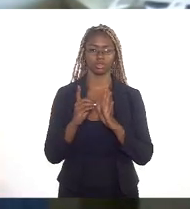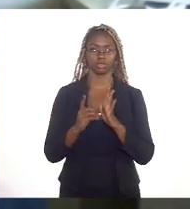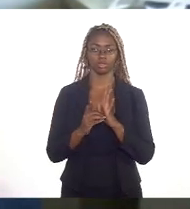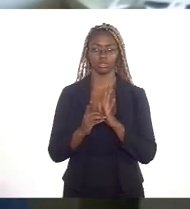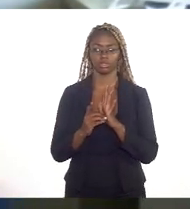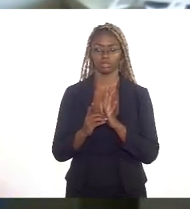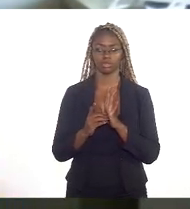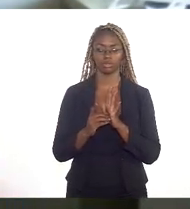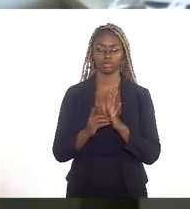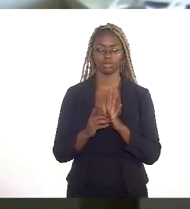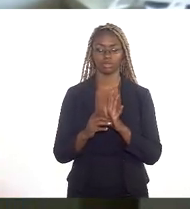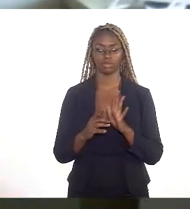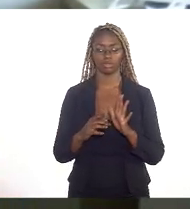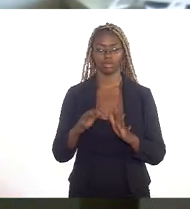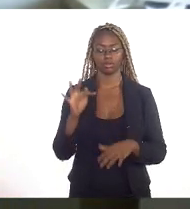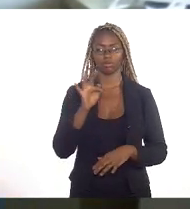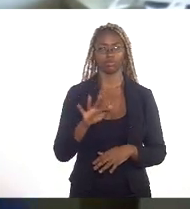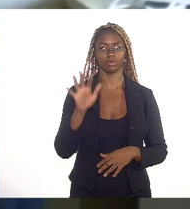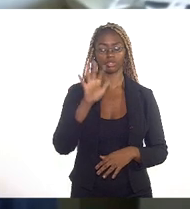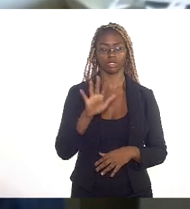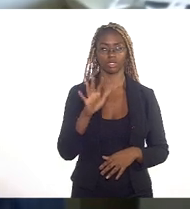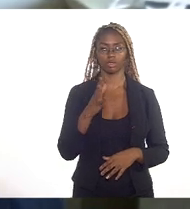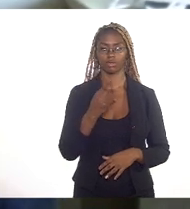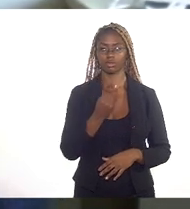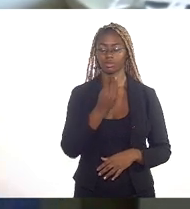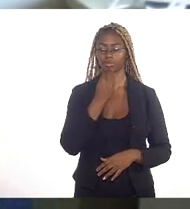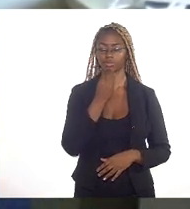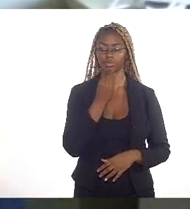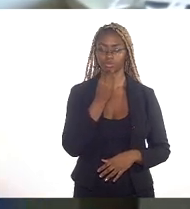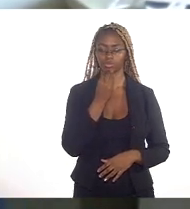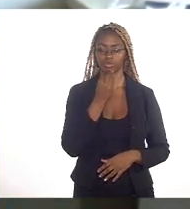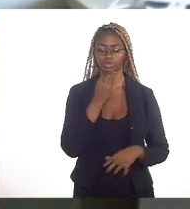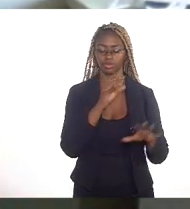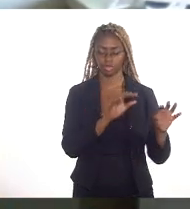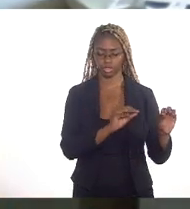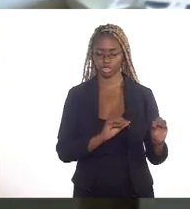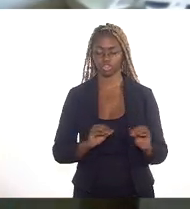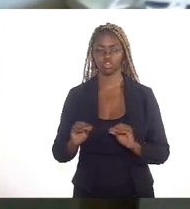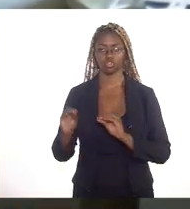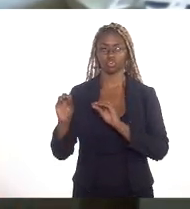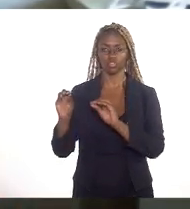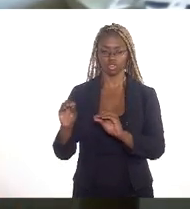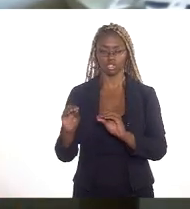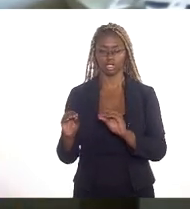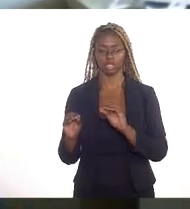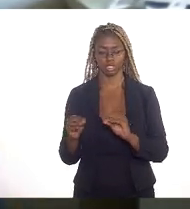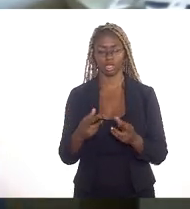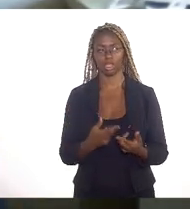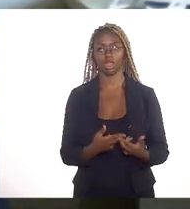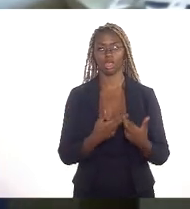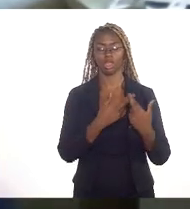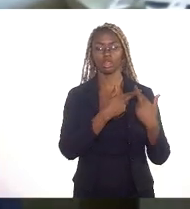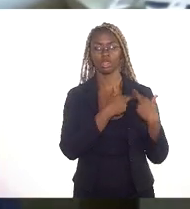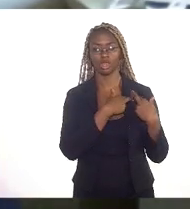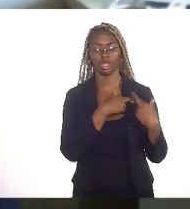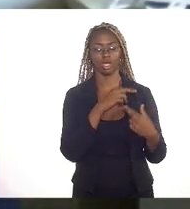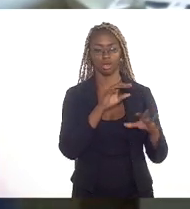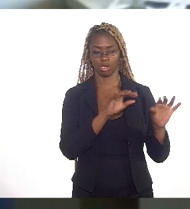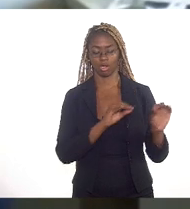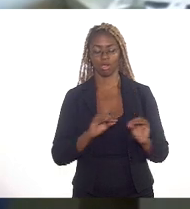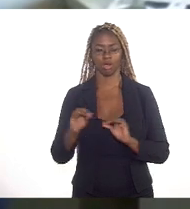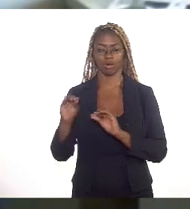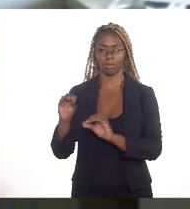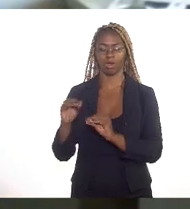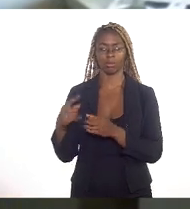federal e à oportunidade de transferência das responsabilidades para as